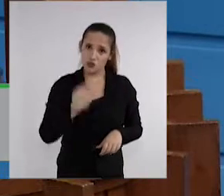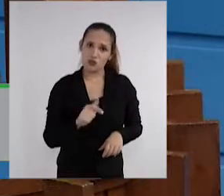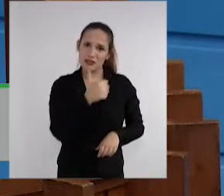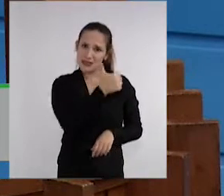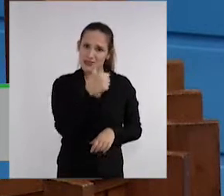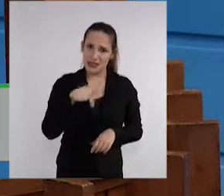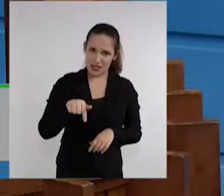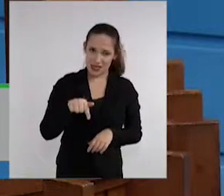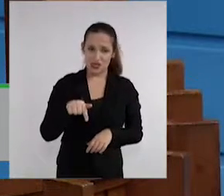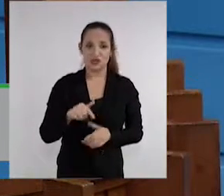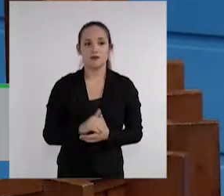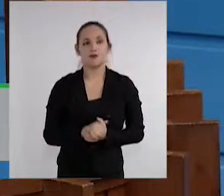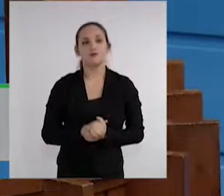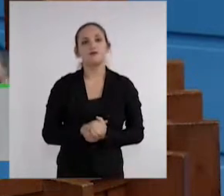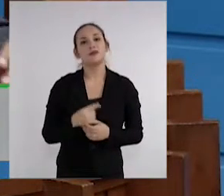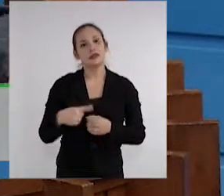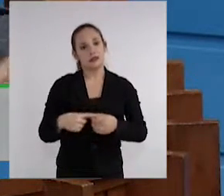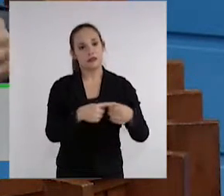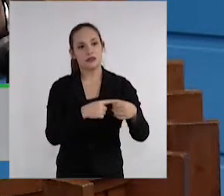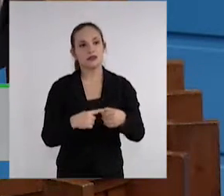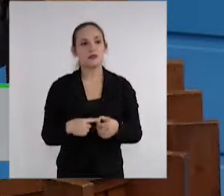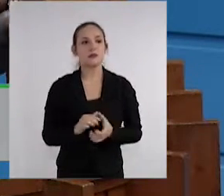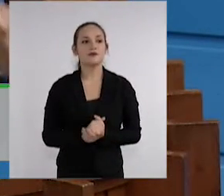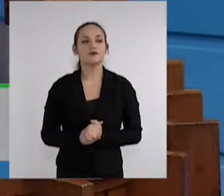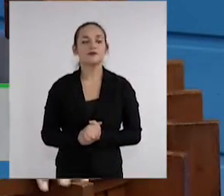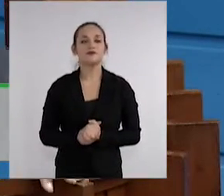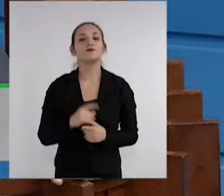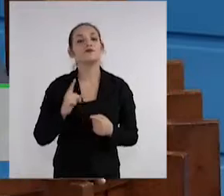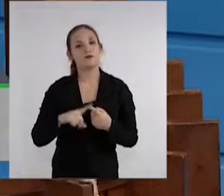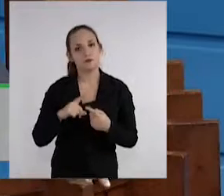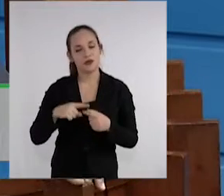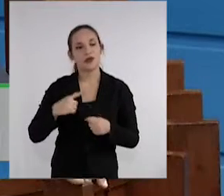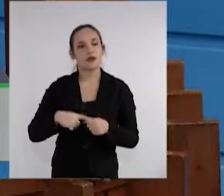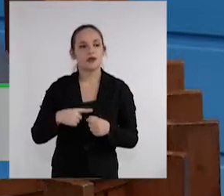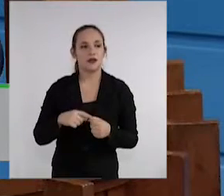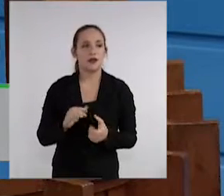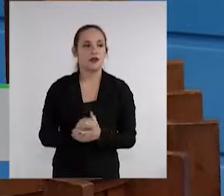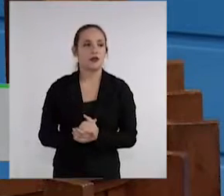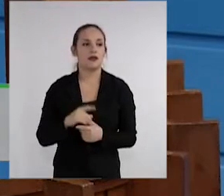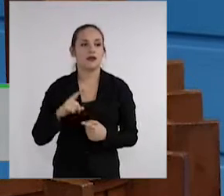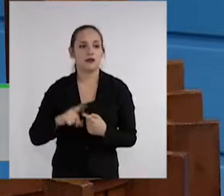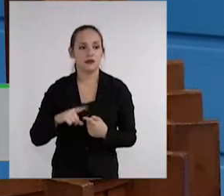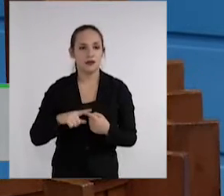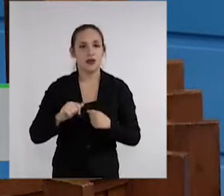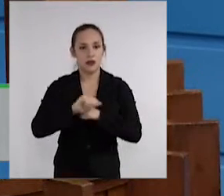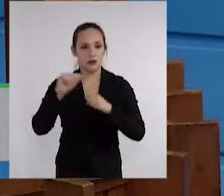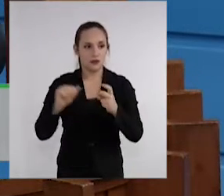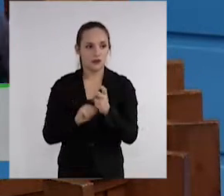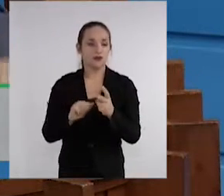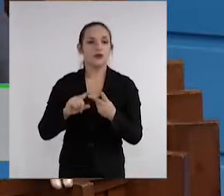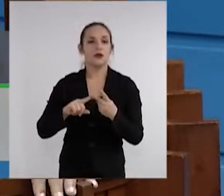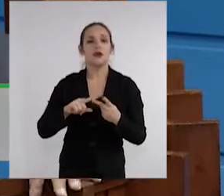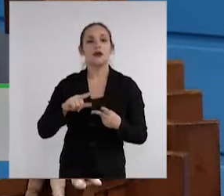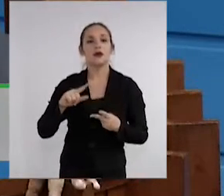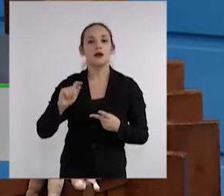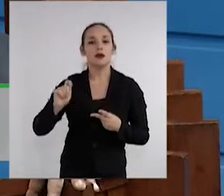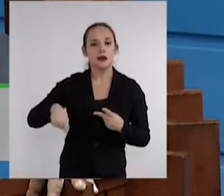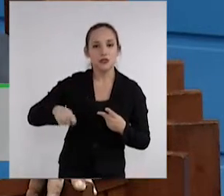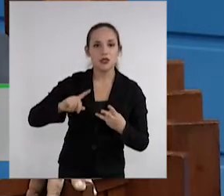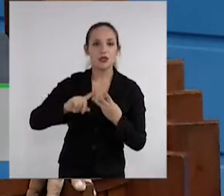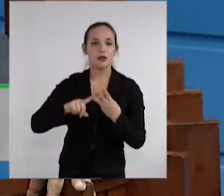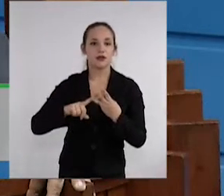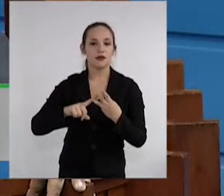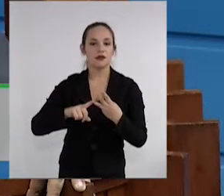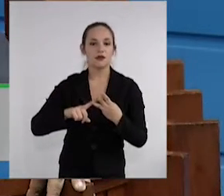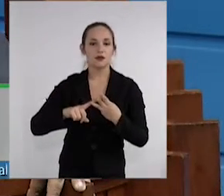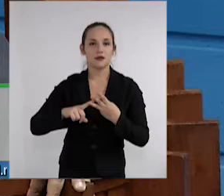estão situados naquela região. Município de Anaurilândia, de Angélica, município